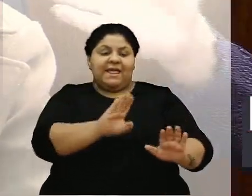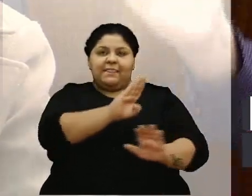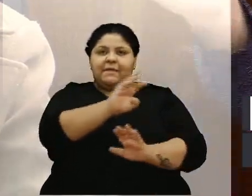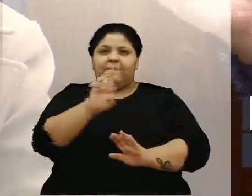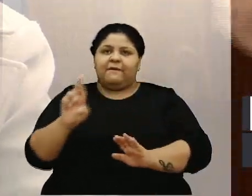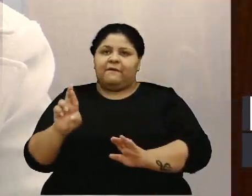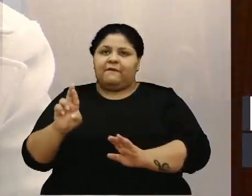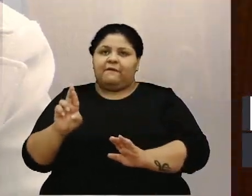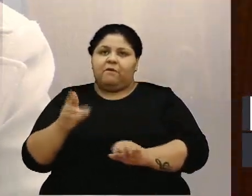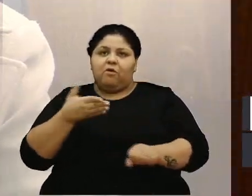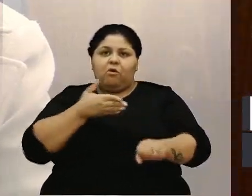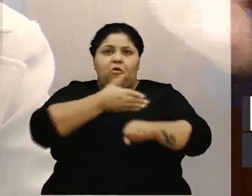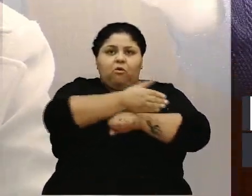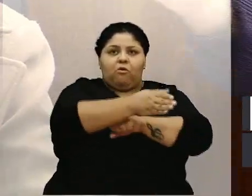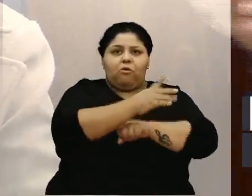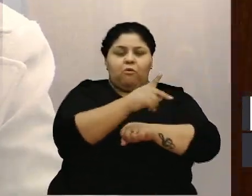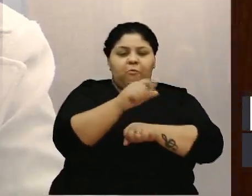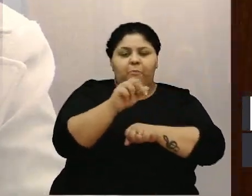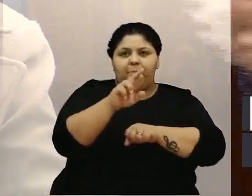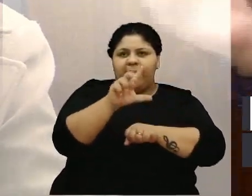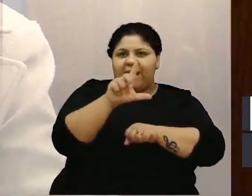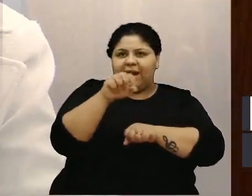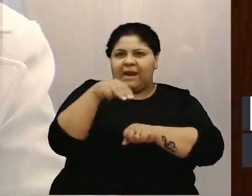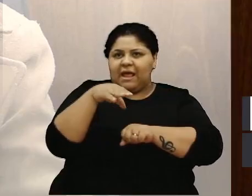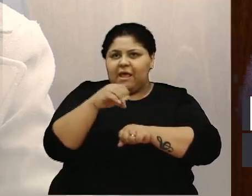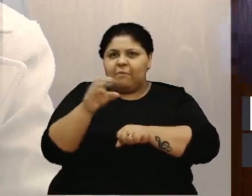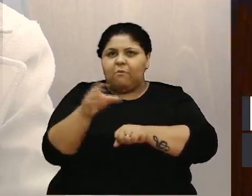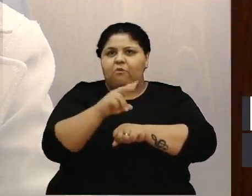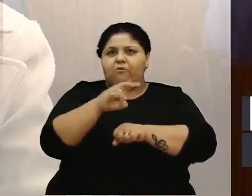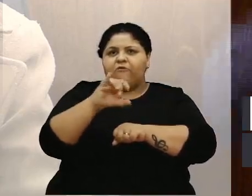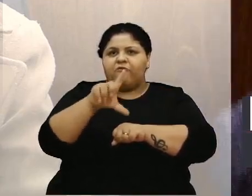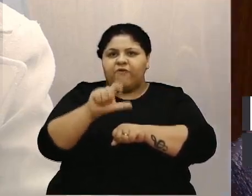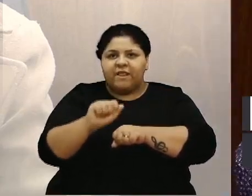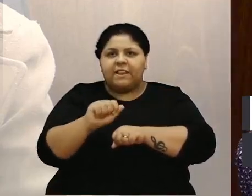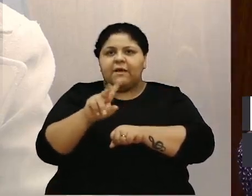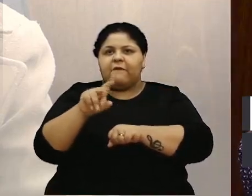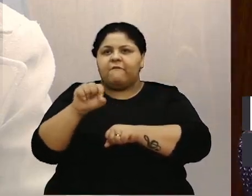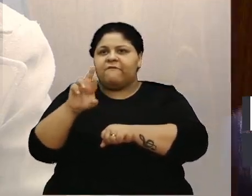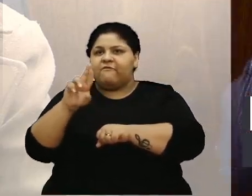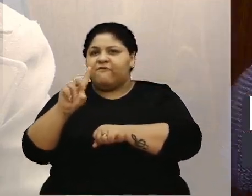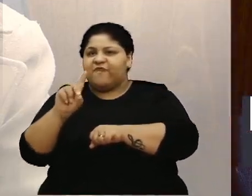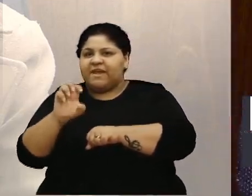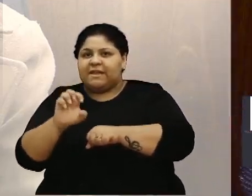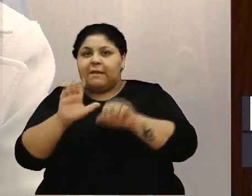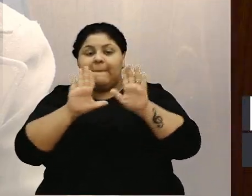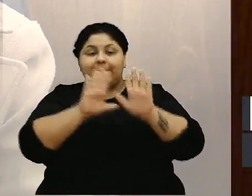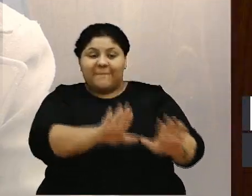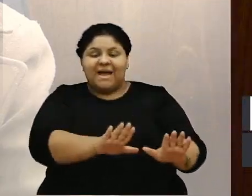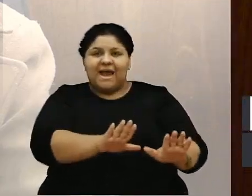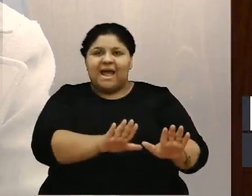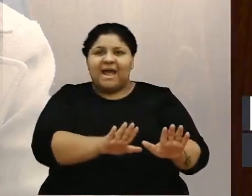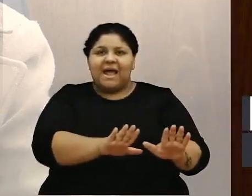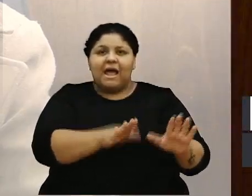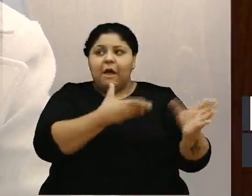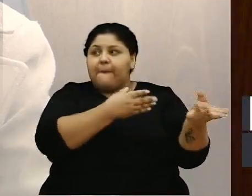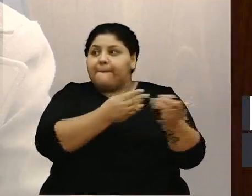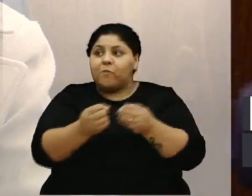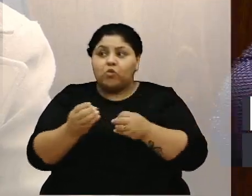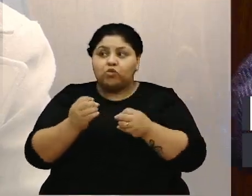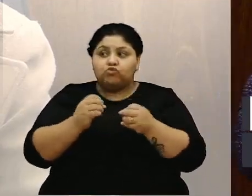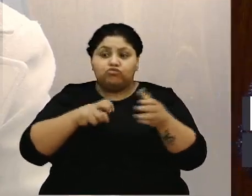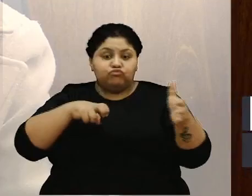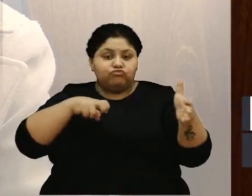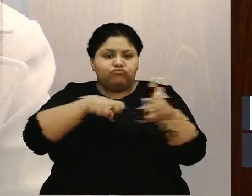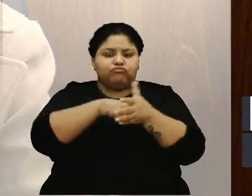no Palermo, ou no Vila Verde, ou no Planalto, ou na Vila Ipiranga, parando no meio da BR. São vários acidentes que estão correndo